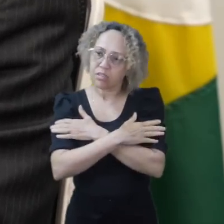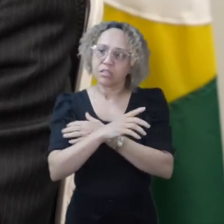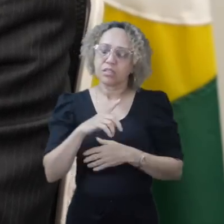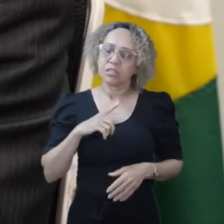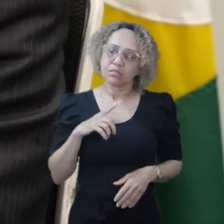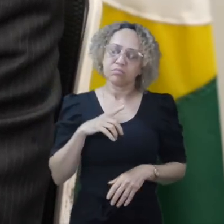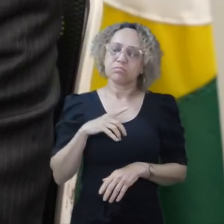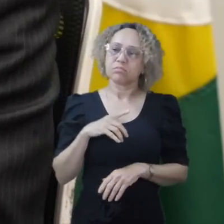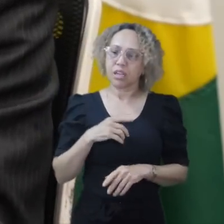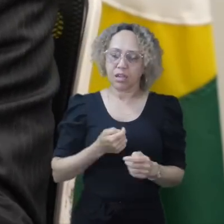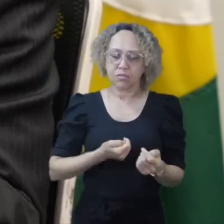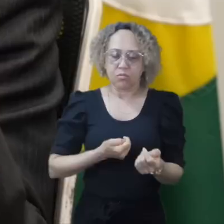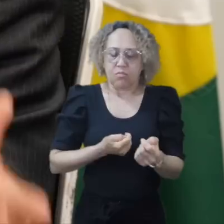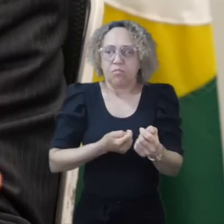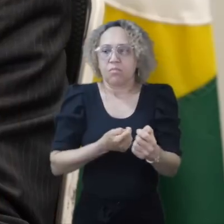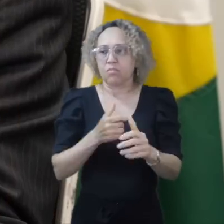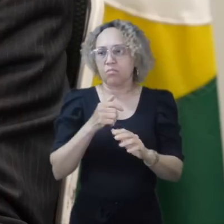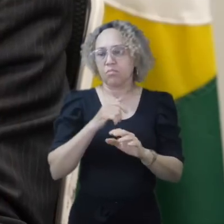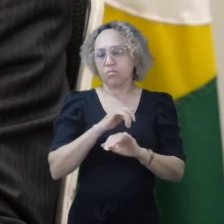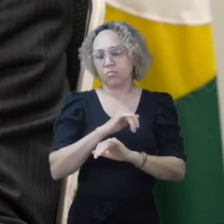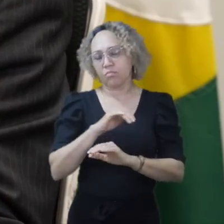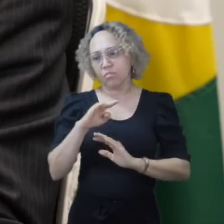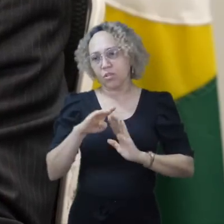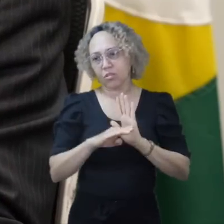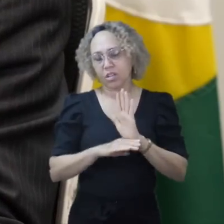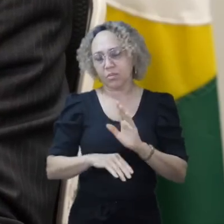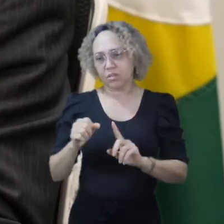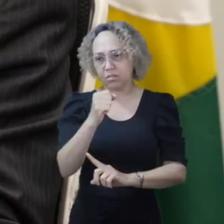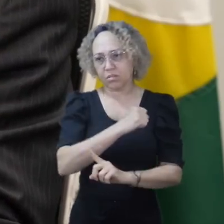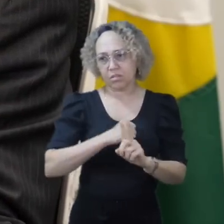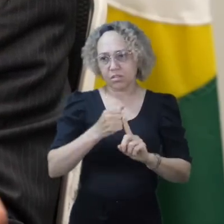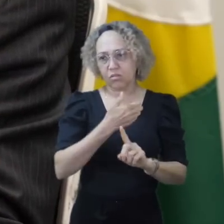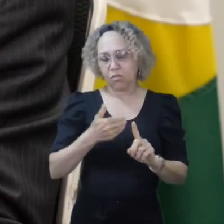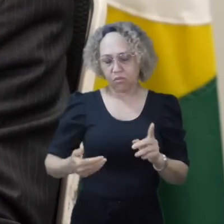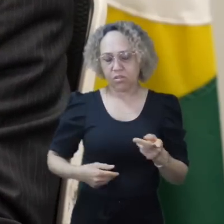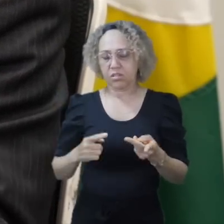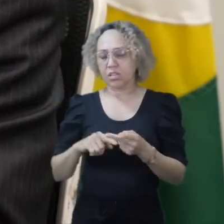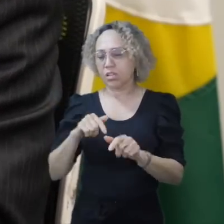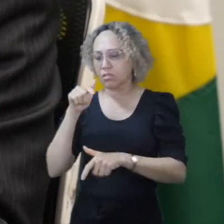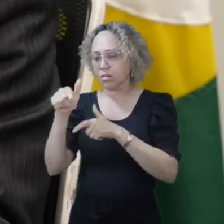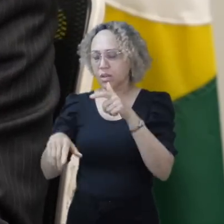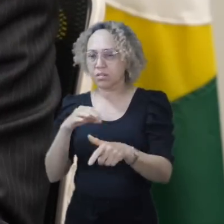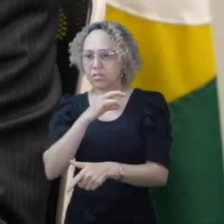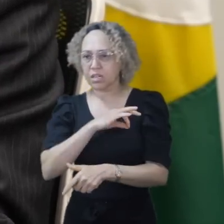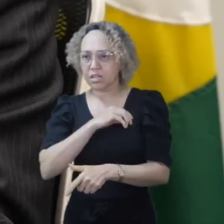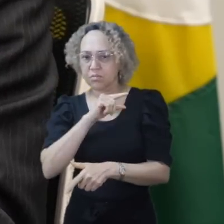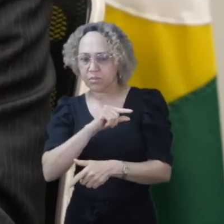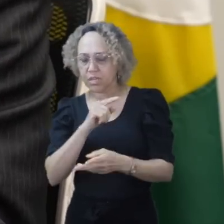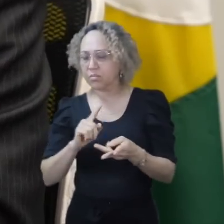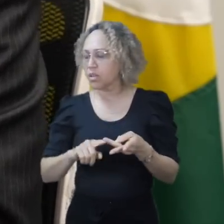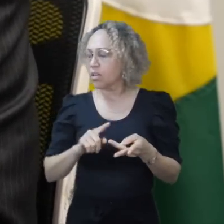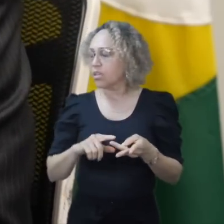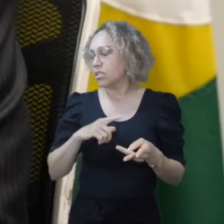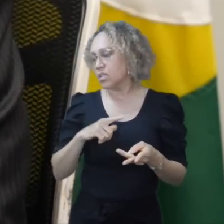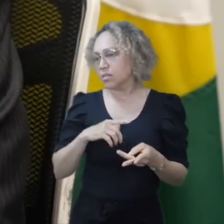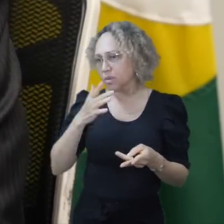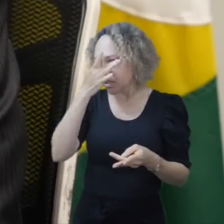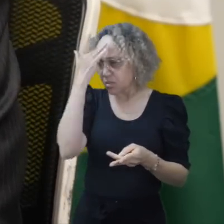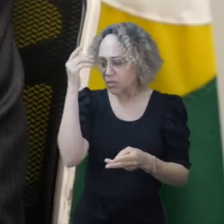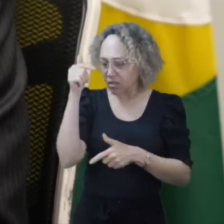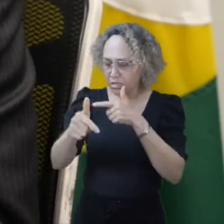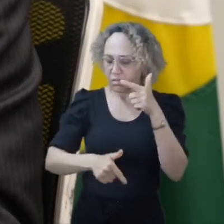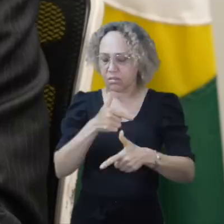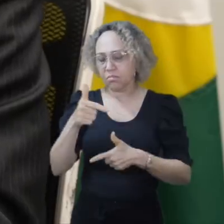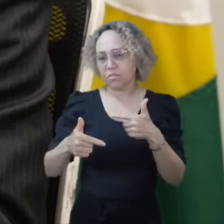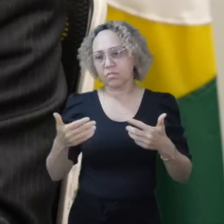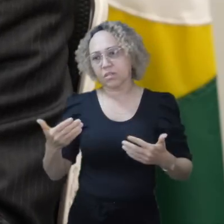programas sociais do nosso governo, tem um trabalhador assalariado do salário mínimo, e tem um servidor público da sociedade como um todo. E a nossa ideia do presidente Lula,